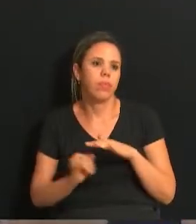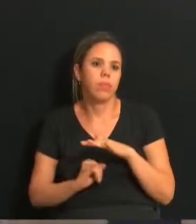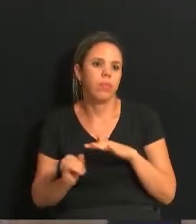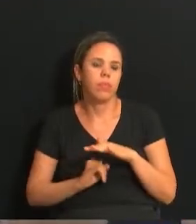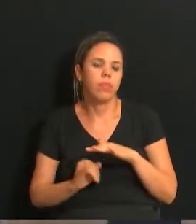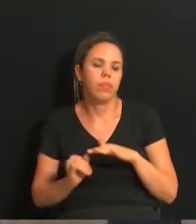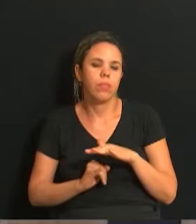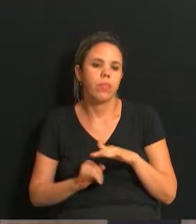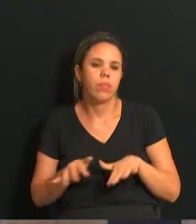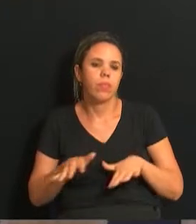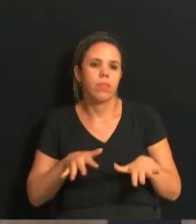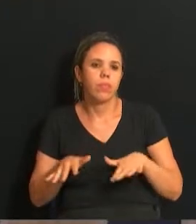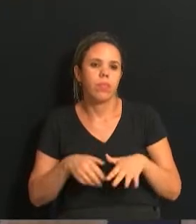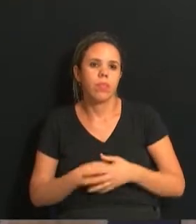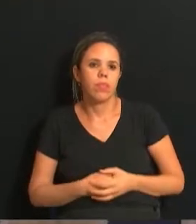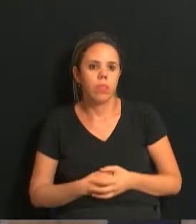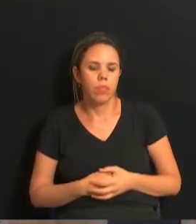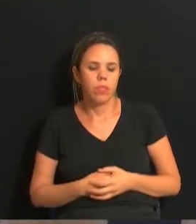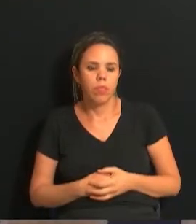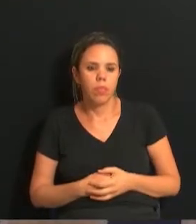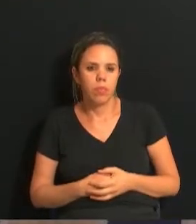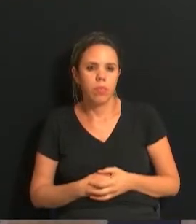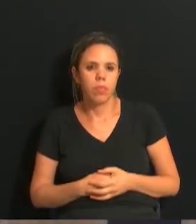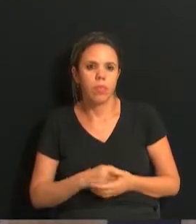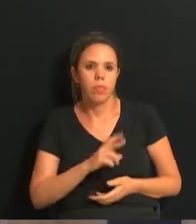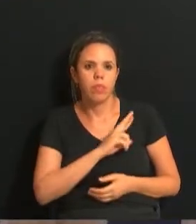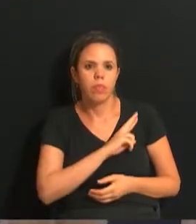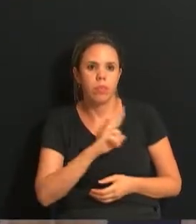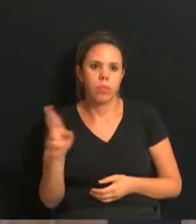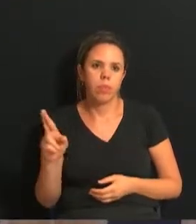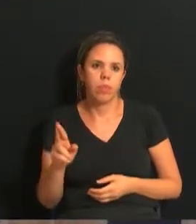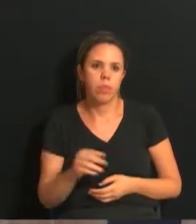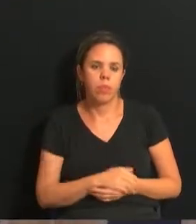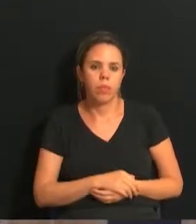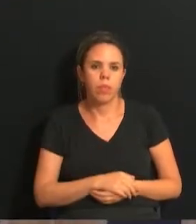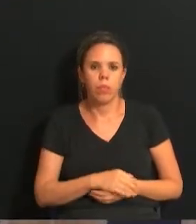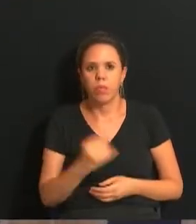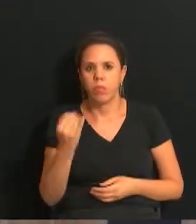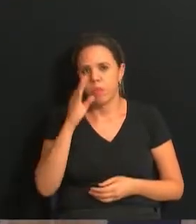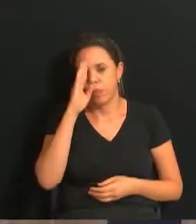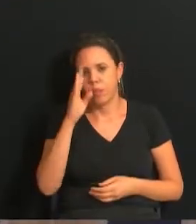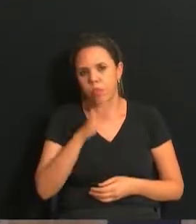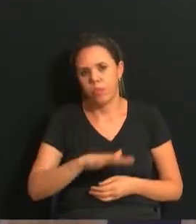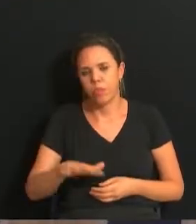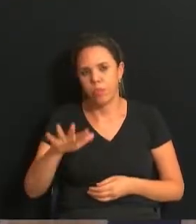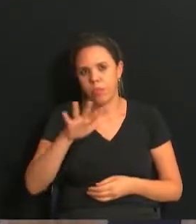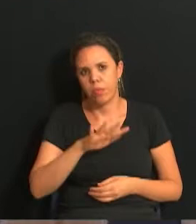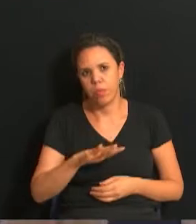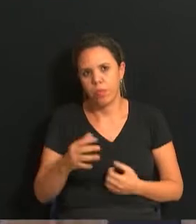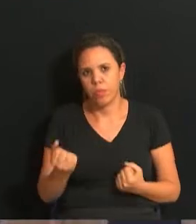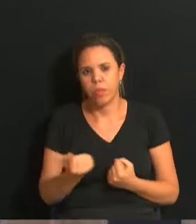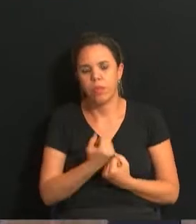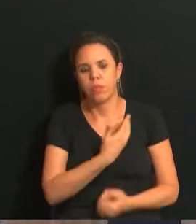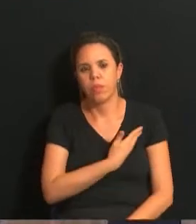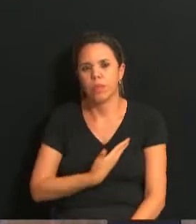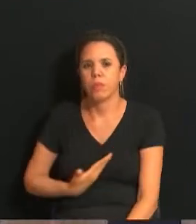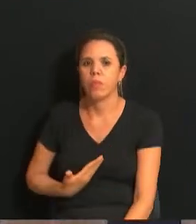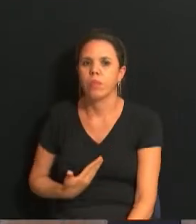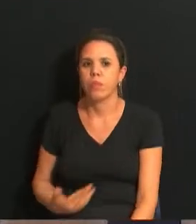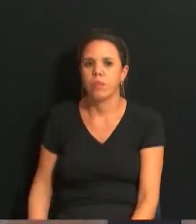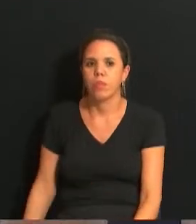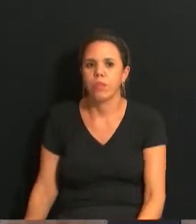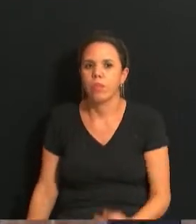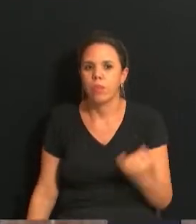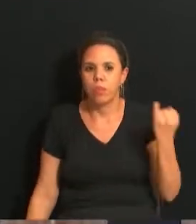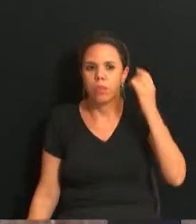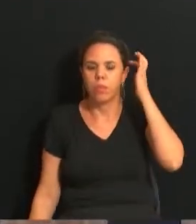nos movimentos, nas instituições religiosas, enfim, isso é fundamental. Mas o apoio do Estado, ele é